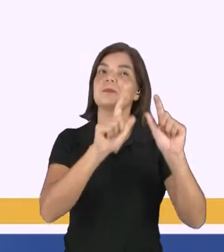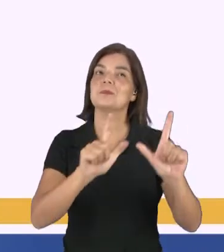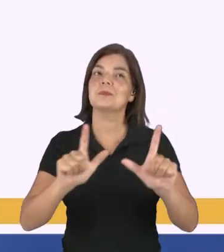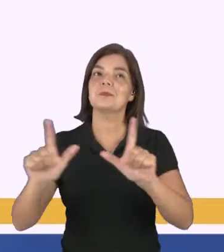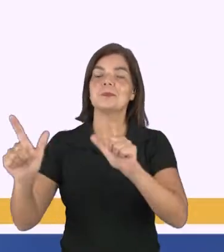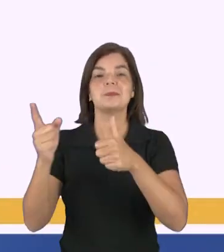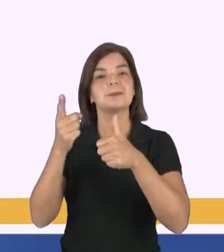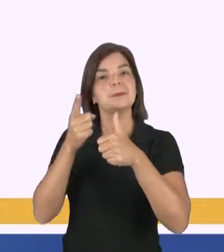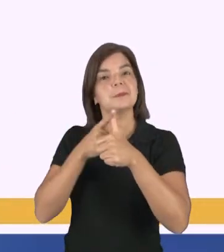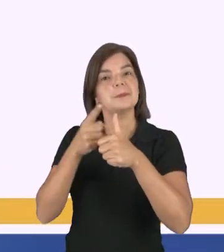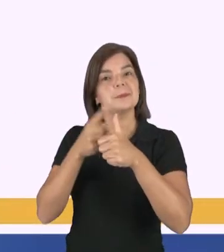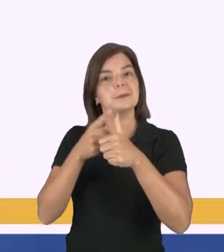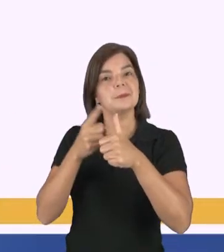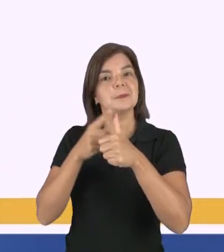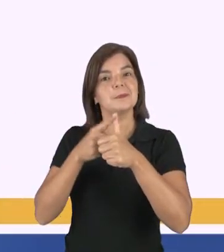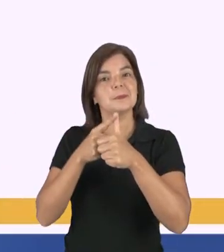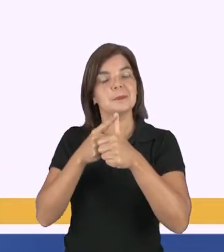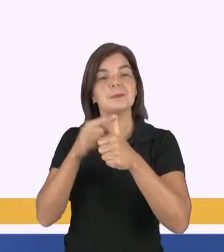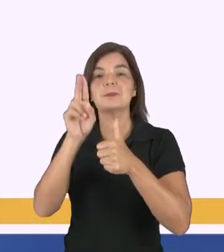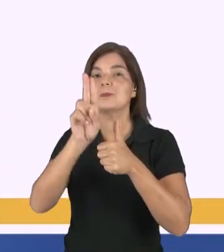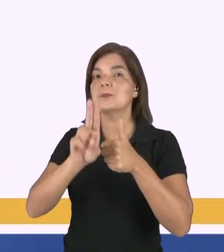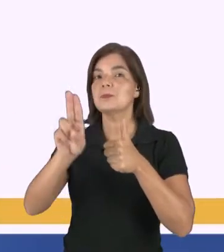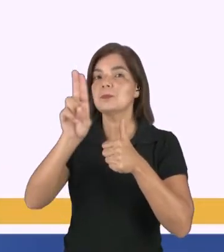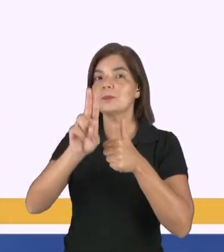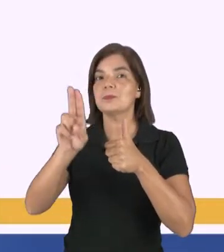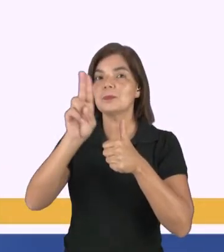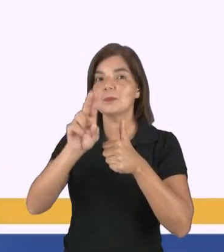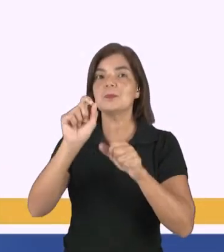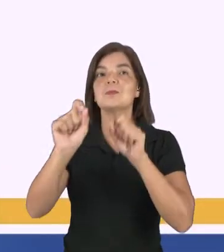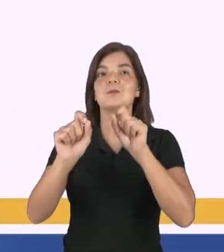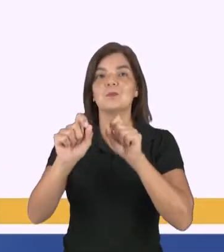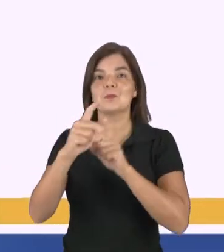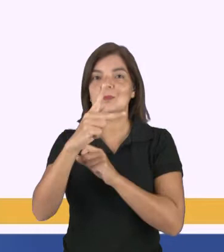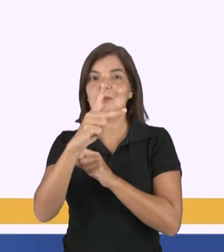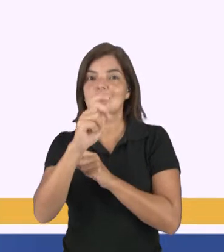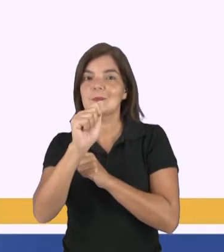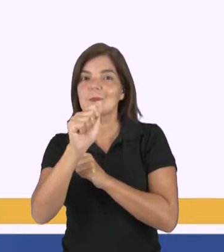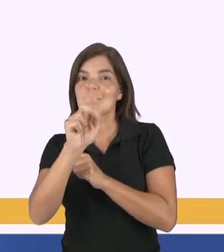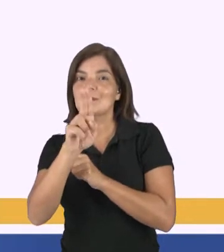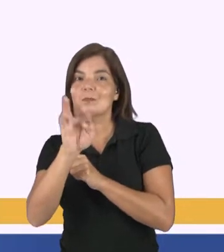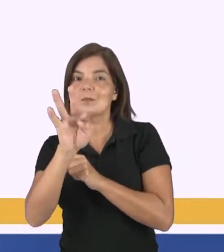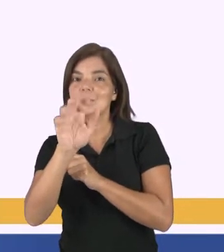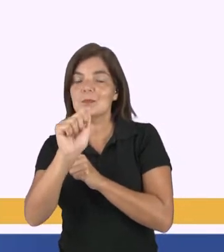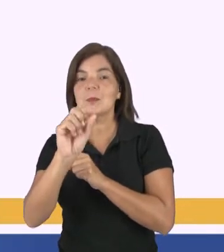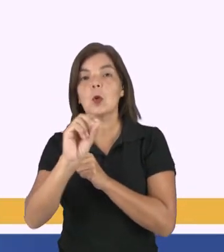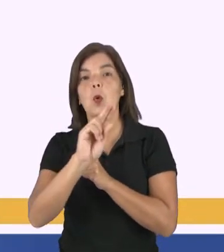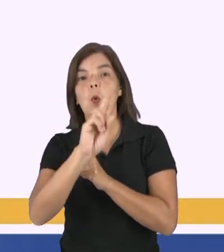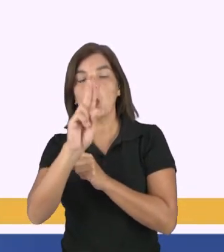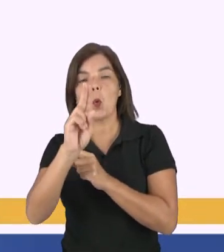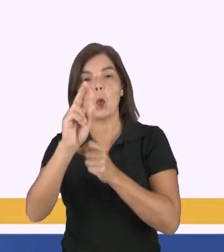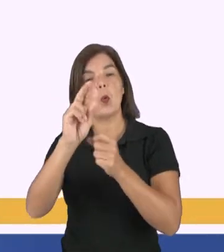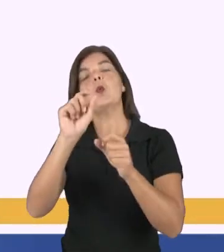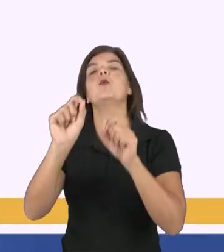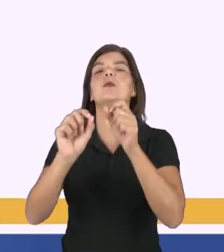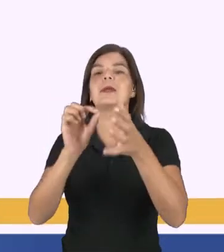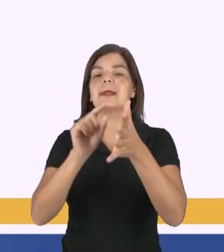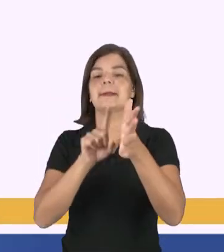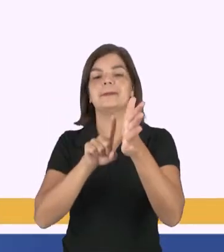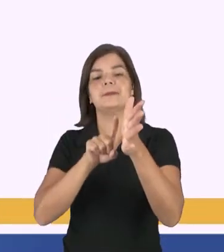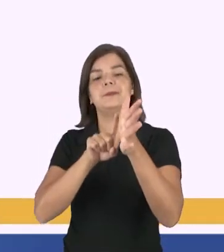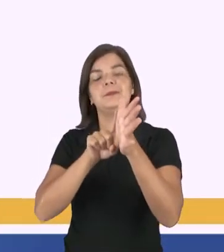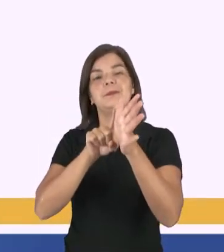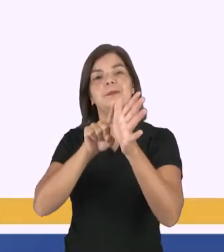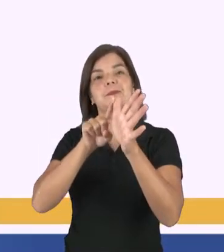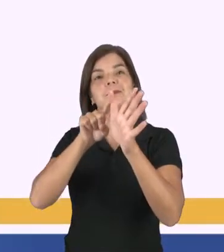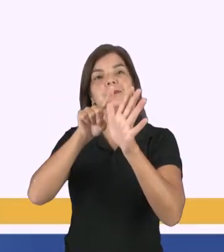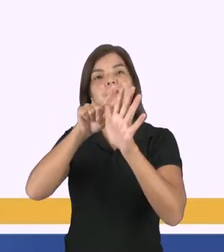slides primeiro sinal gráfico usado numa partitura é a pauta ou pentagrama é o conjunto de